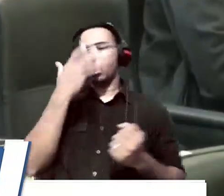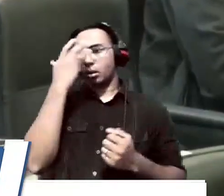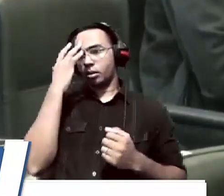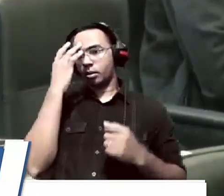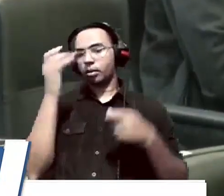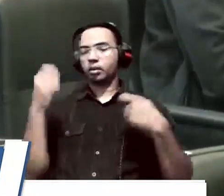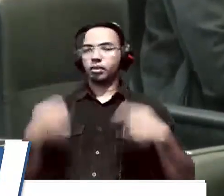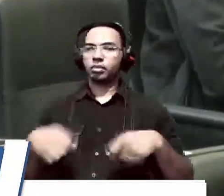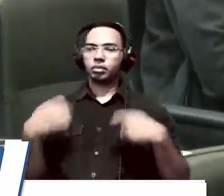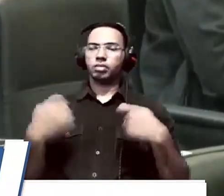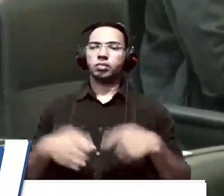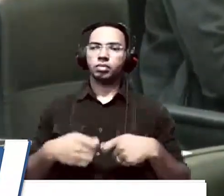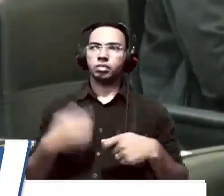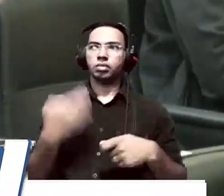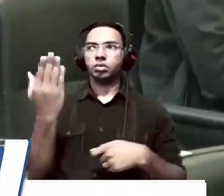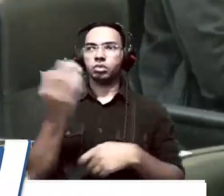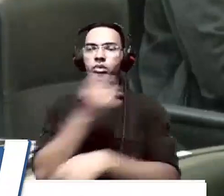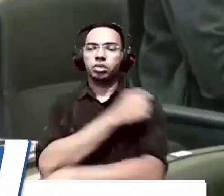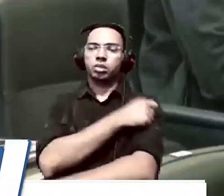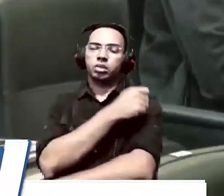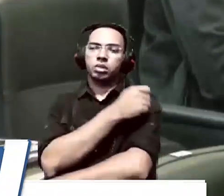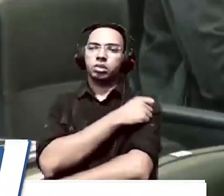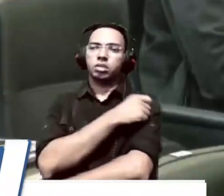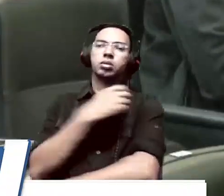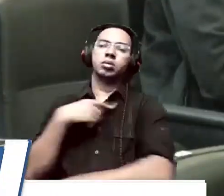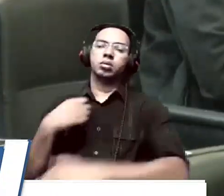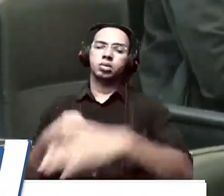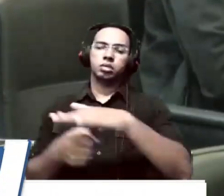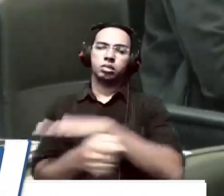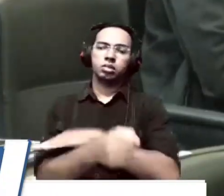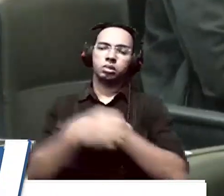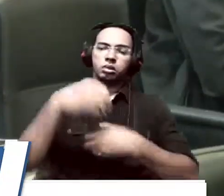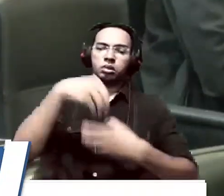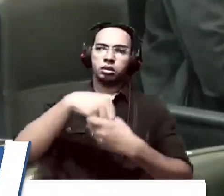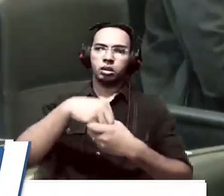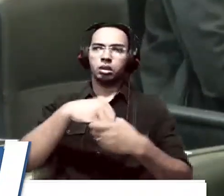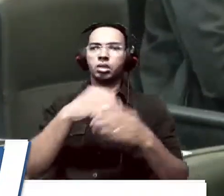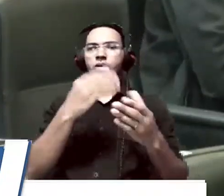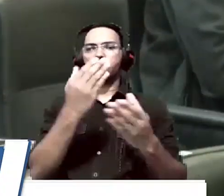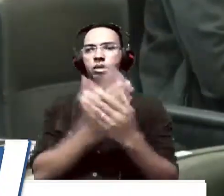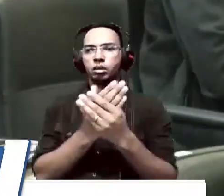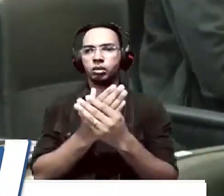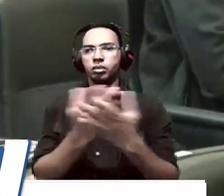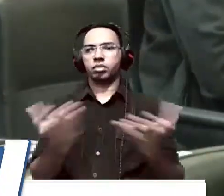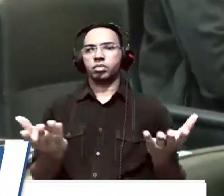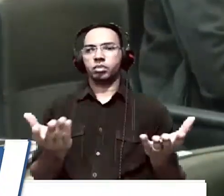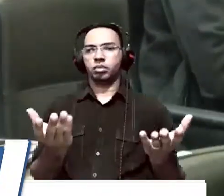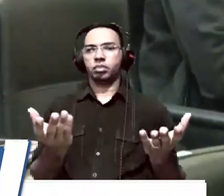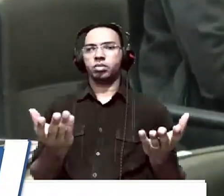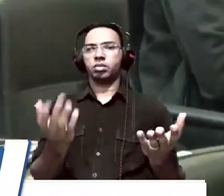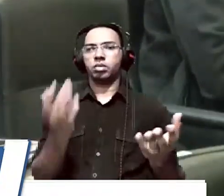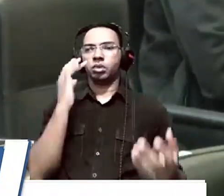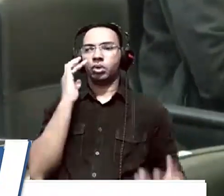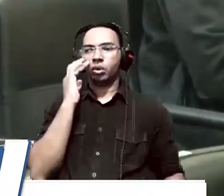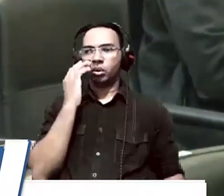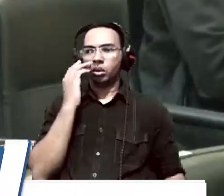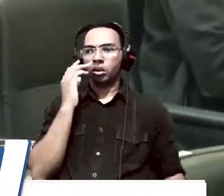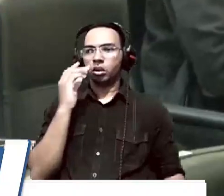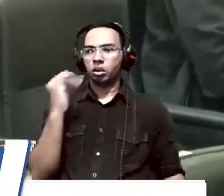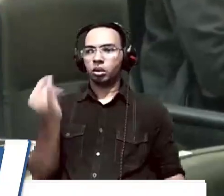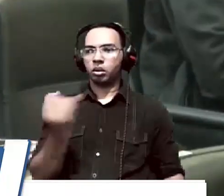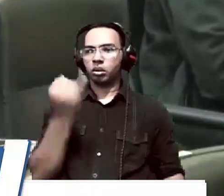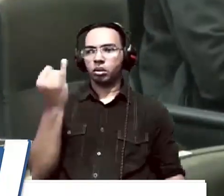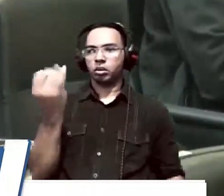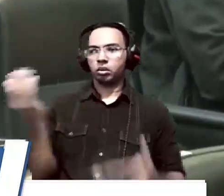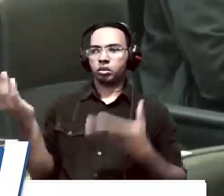E o estudante tem que estar inserido nesse processo. Então, acho que valeu muito a pena você trazer esse